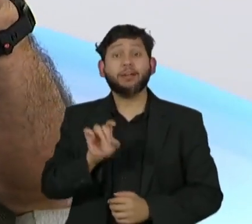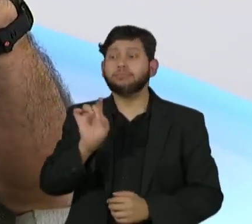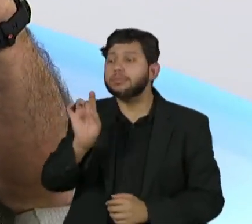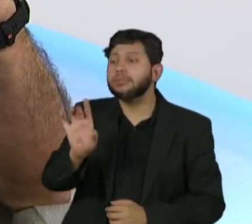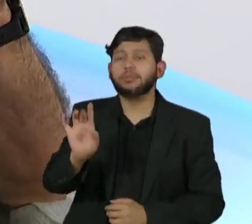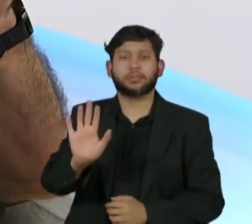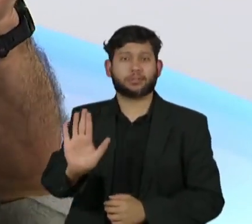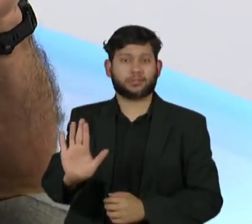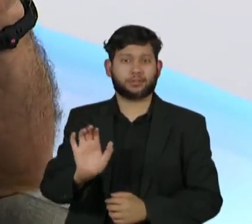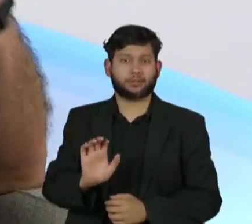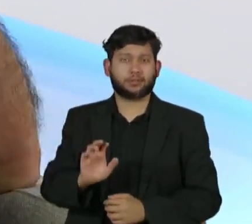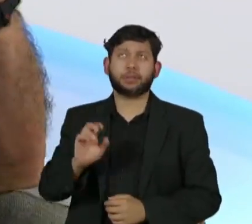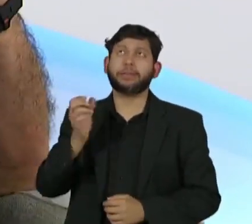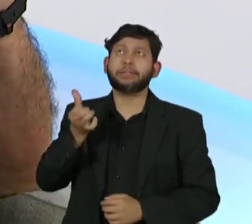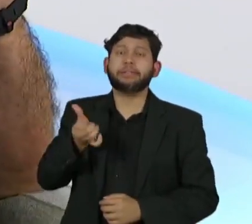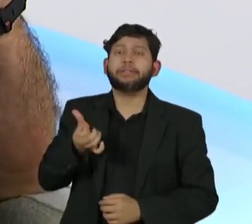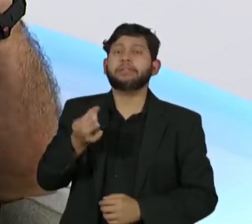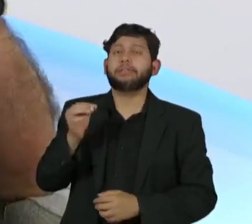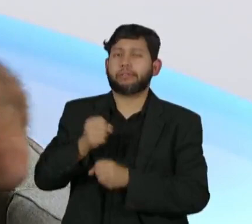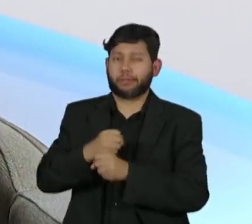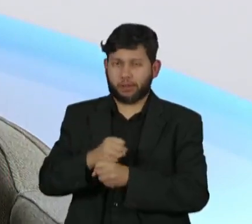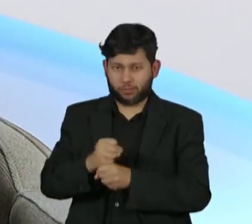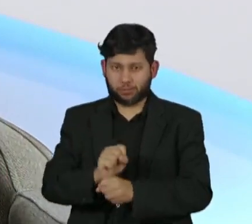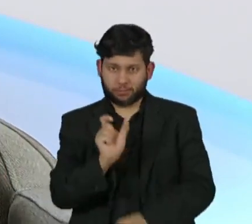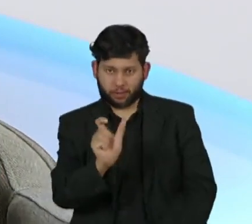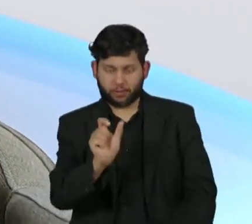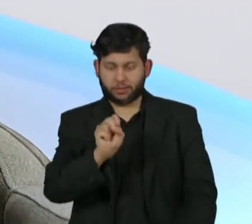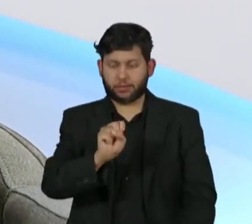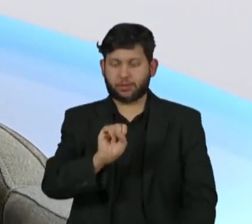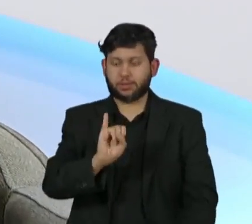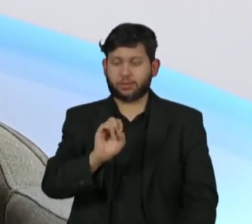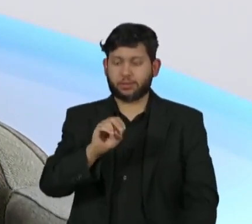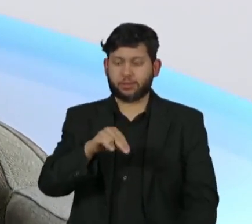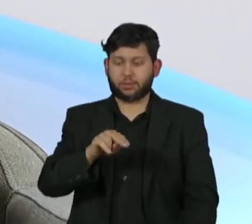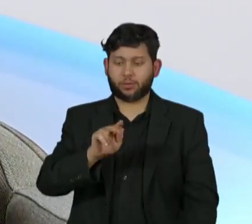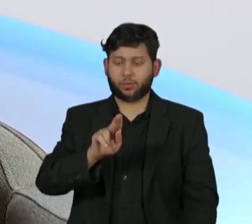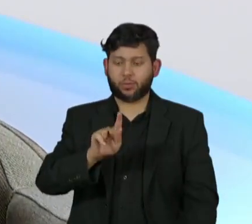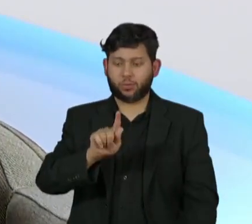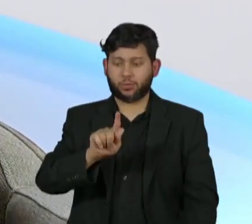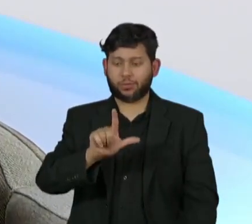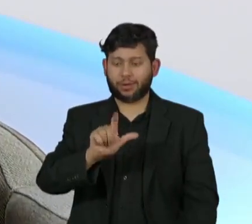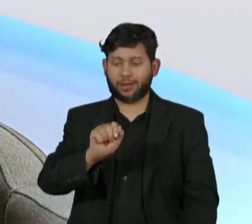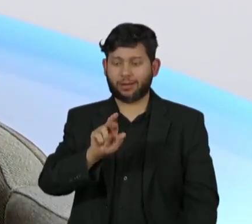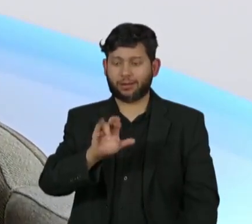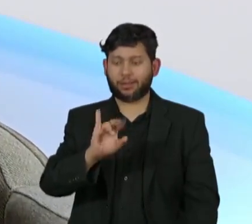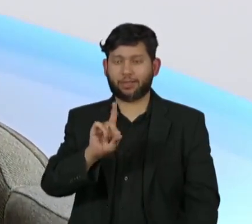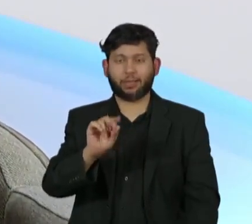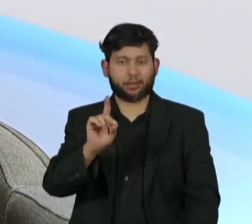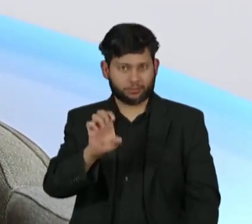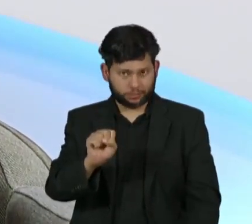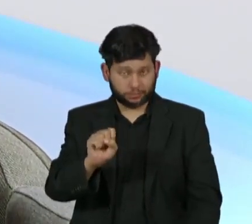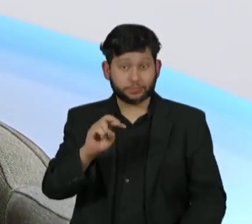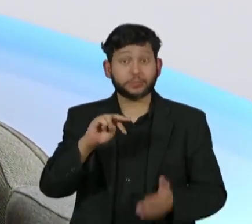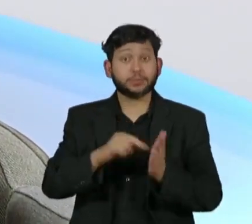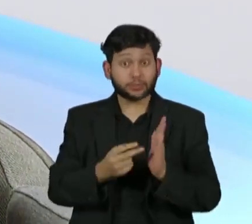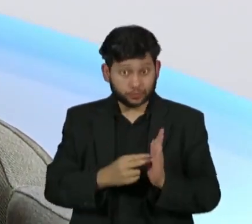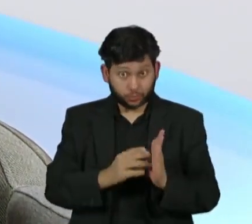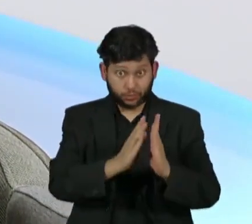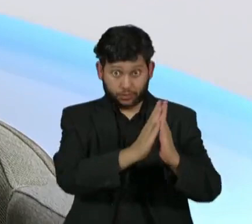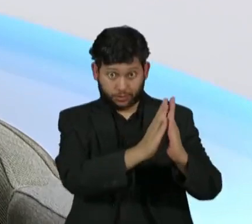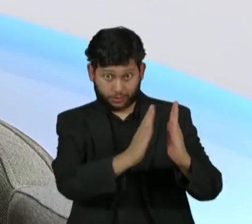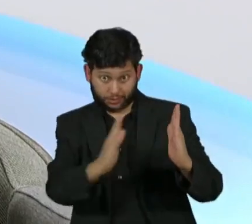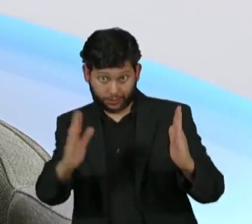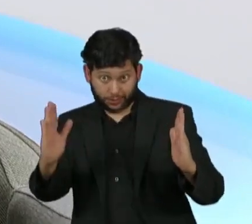a basicamente 60 anos o que é que é singularidade singularidade é um ponto no desenvolvimento da tecnologia de informação um ponto que se fosse